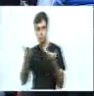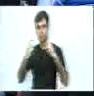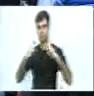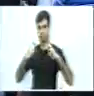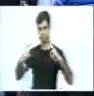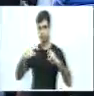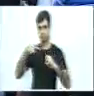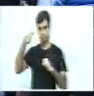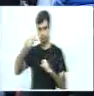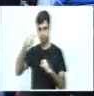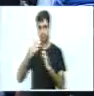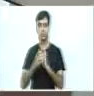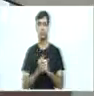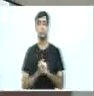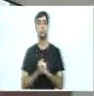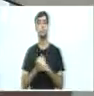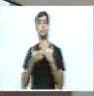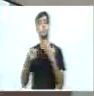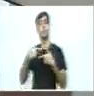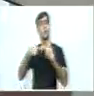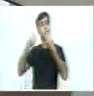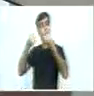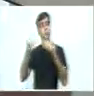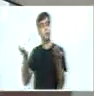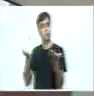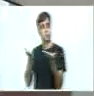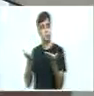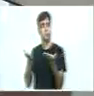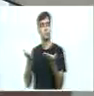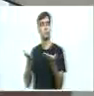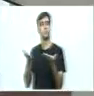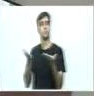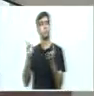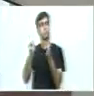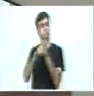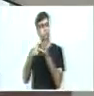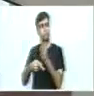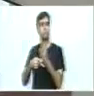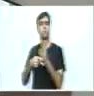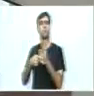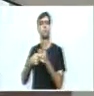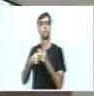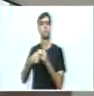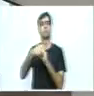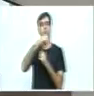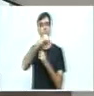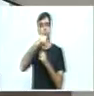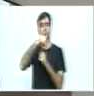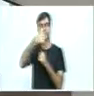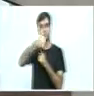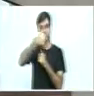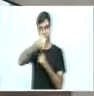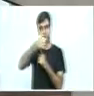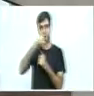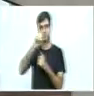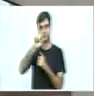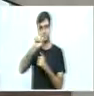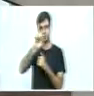plenário. Eu venho aqui hoje, em nome da 91ª subseção da OAB,